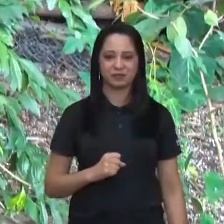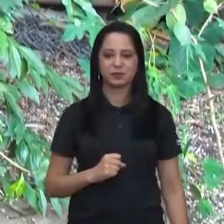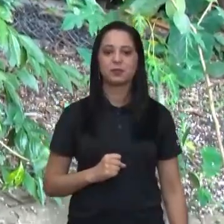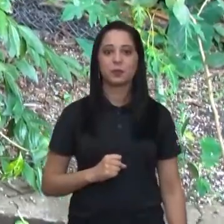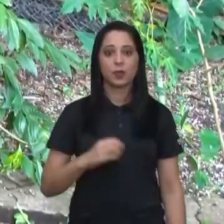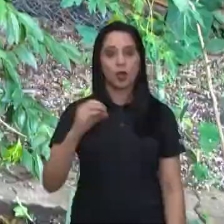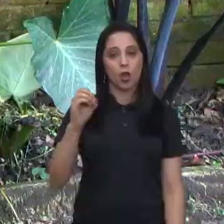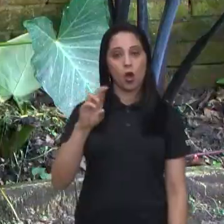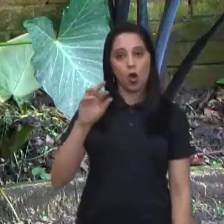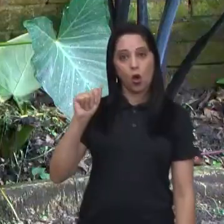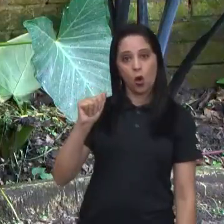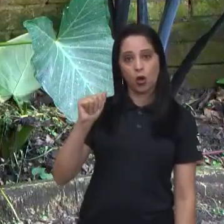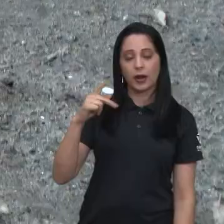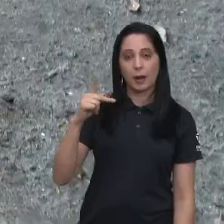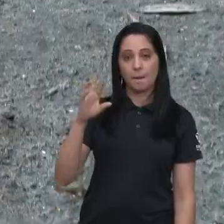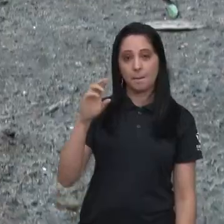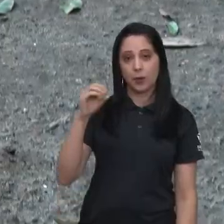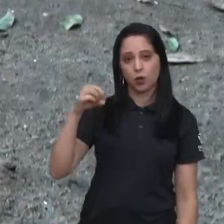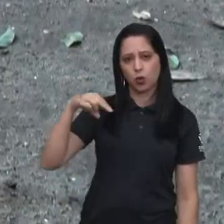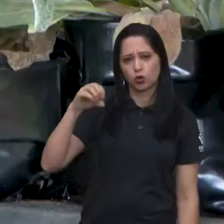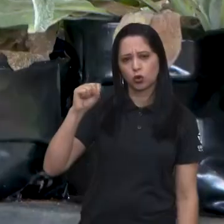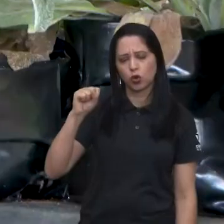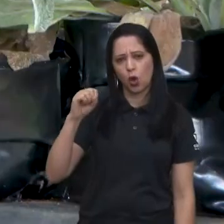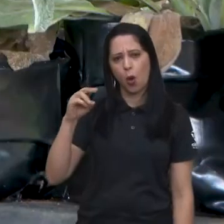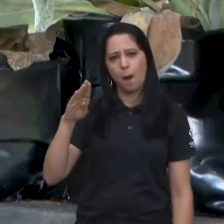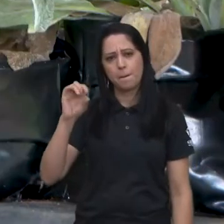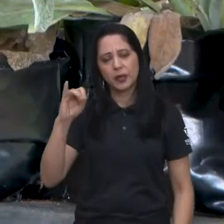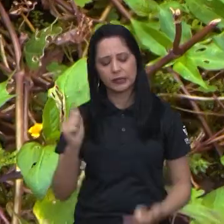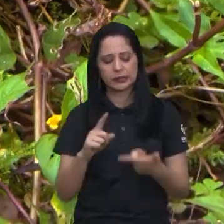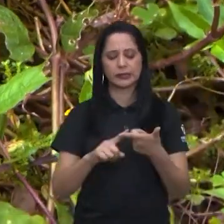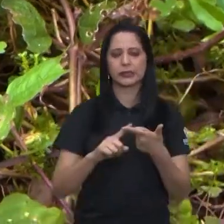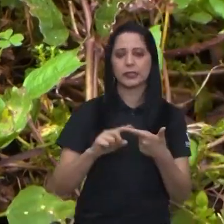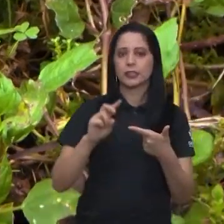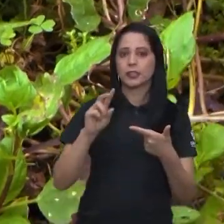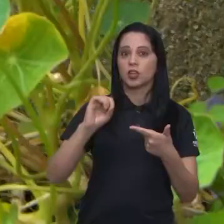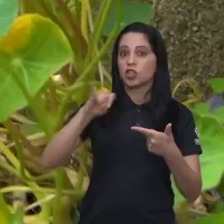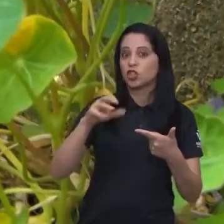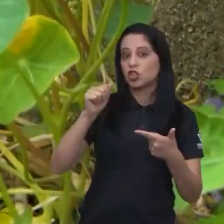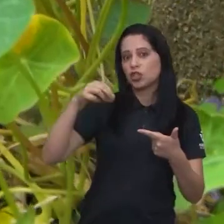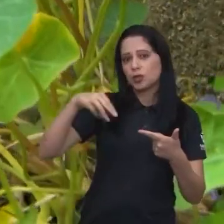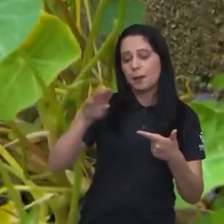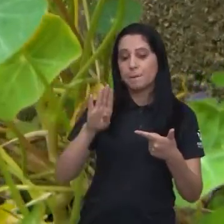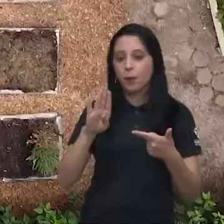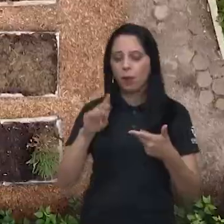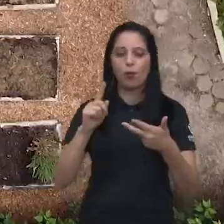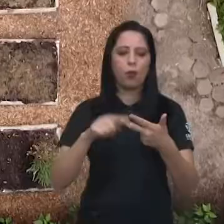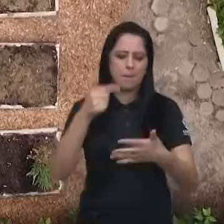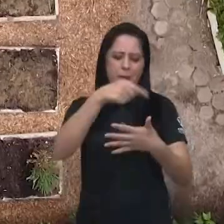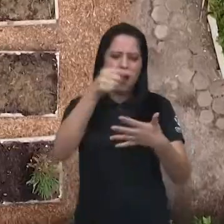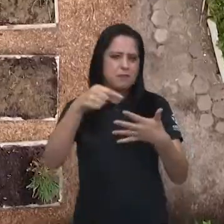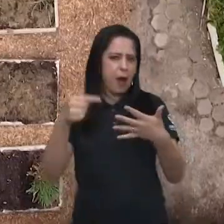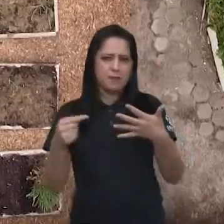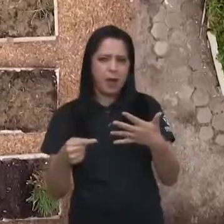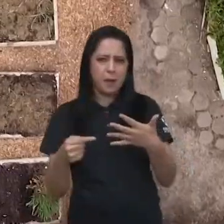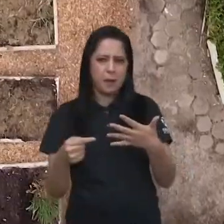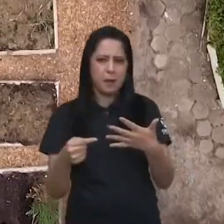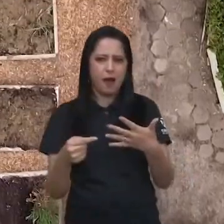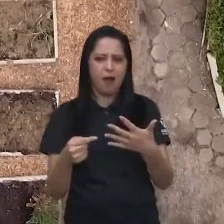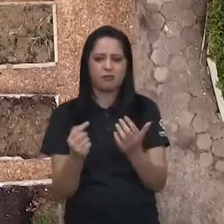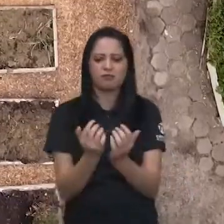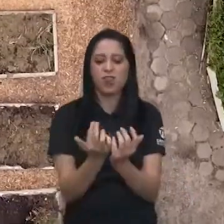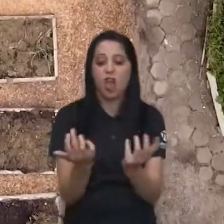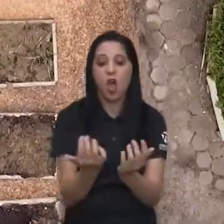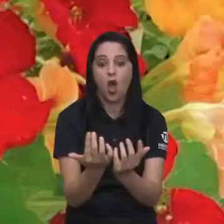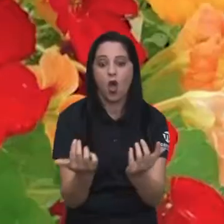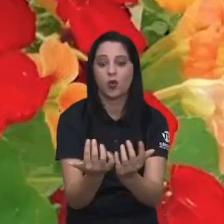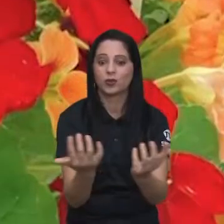Ora pronobis, taioba, vinagreira, peixinho da horta, jambu e capuchinha são algumas das espécies